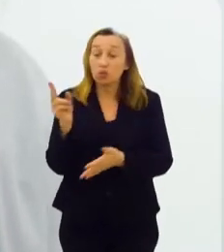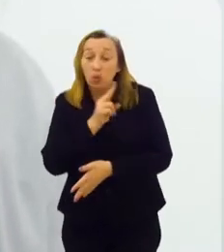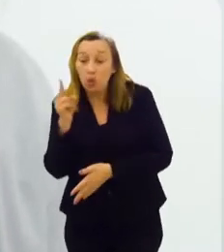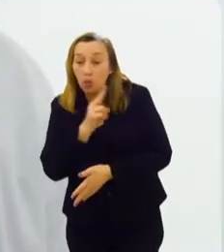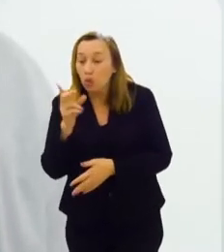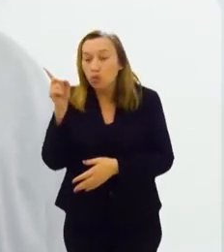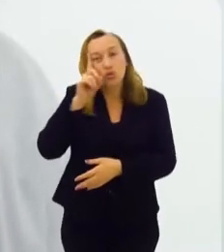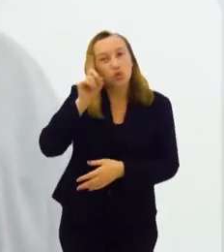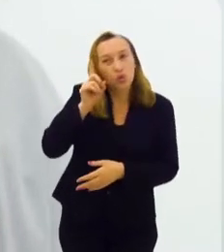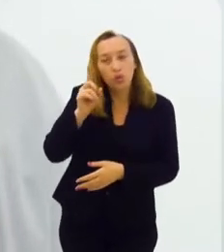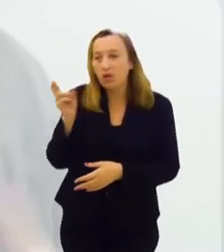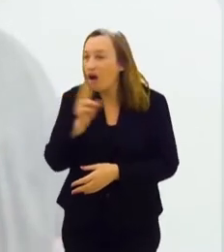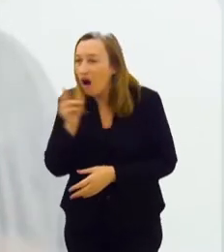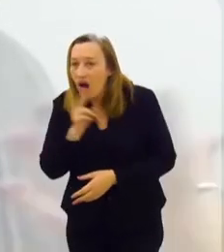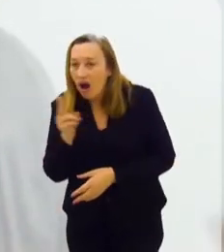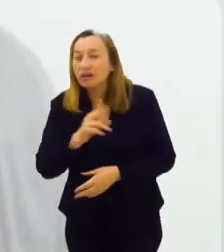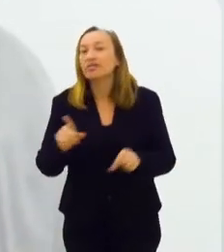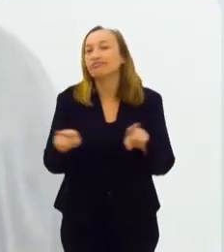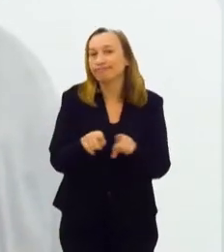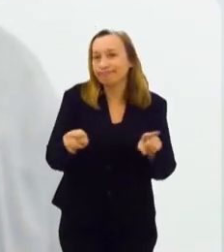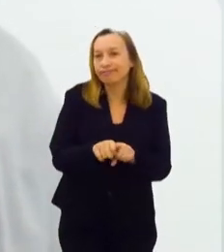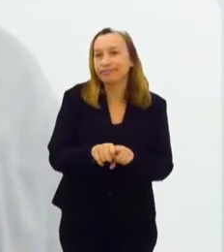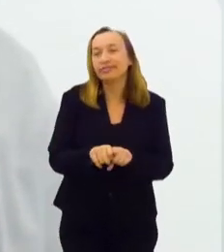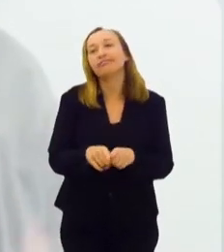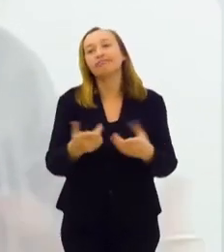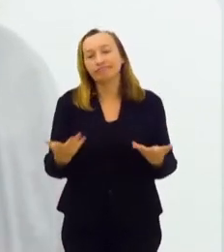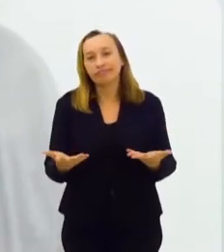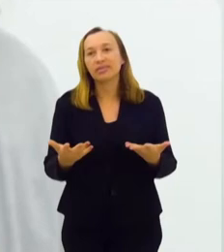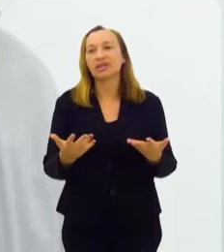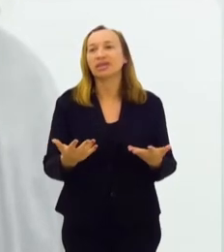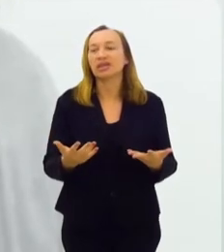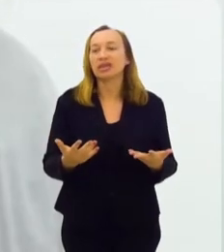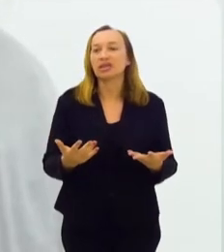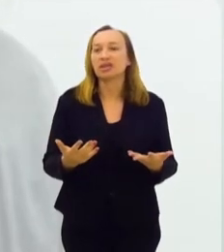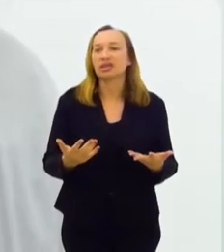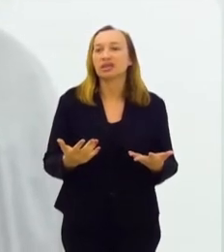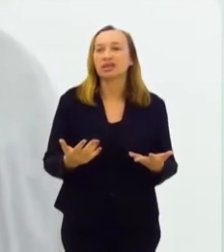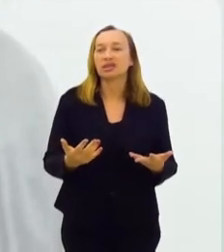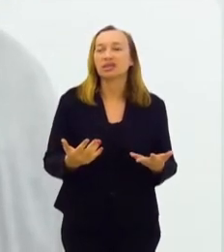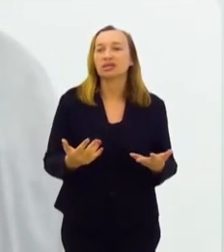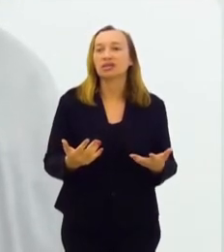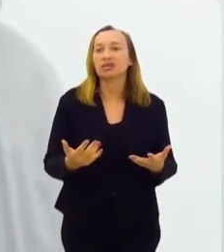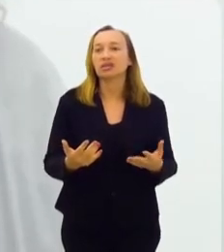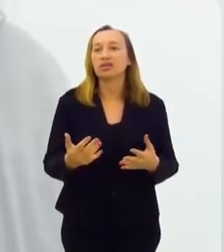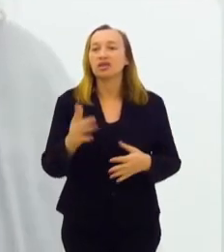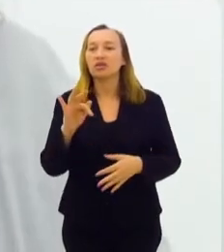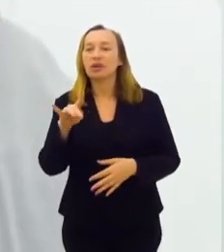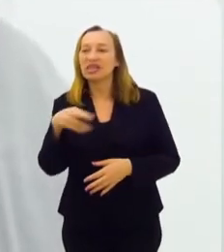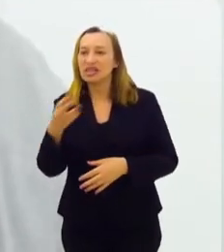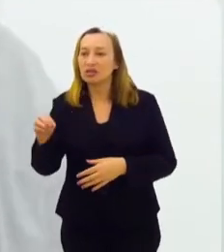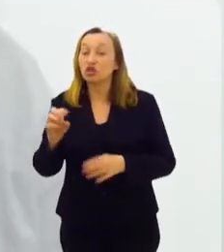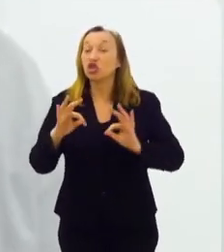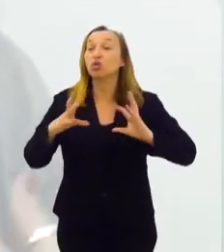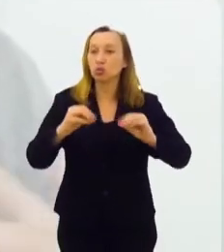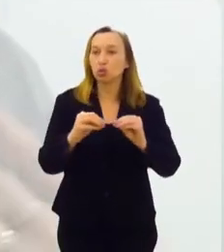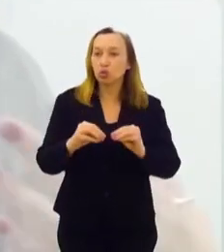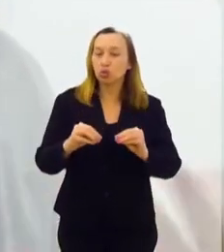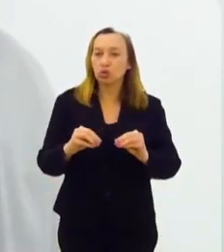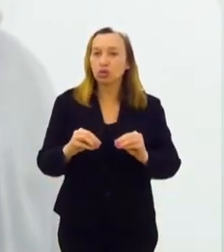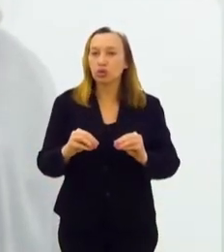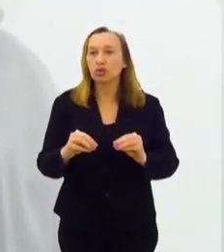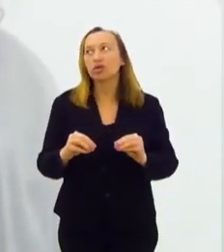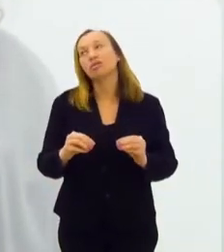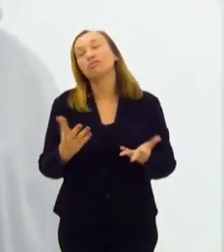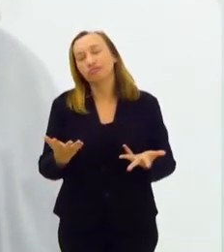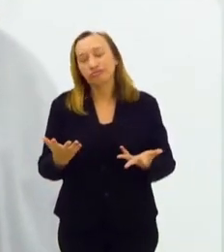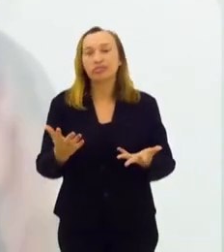às vezes, na correria do dia a dia e nessa velocidade também monumental da informatização de tudo,